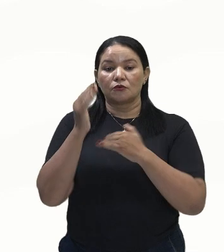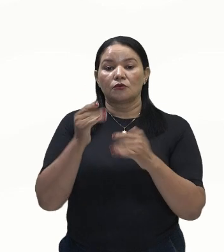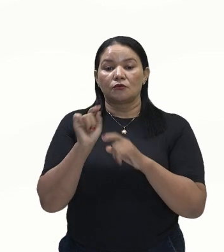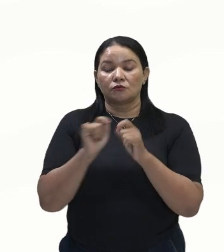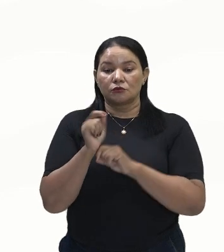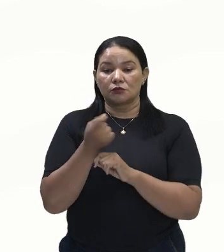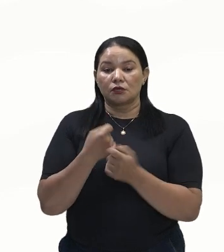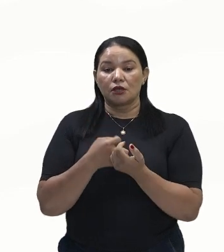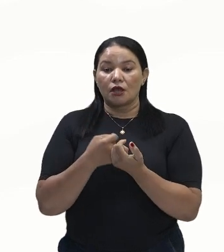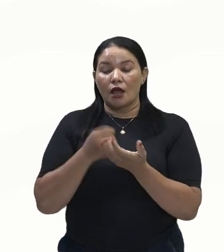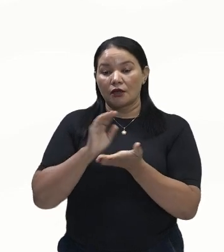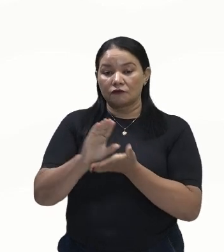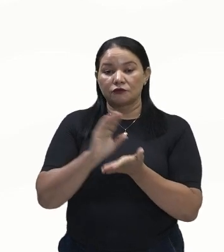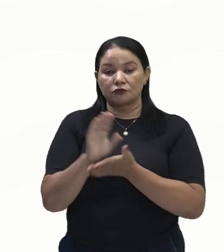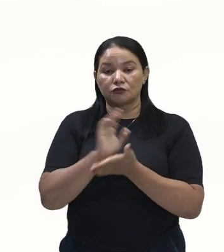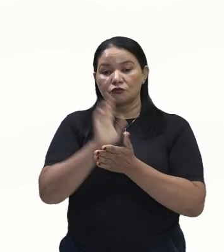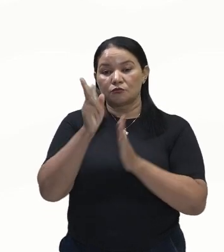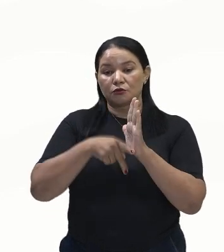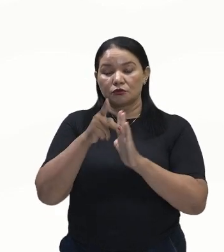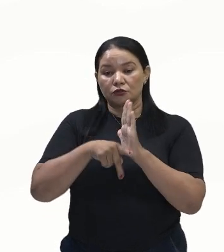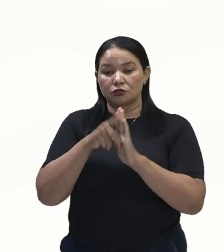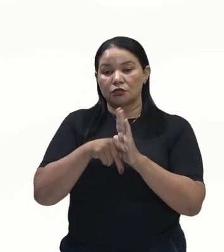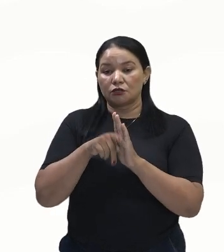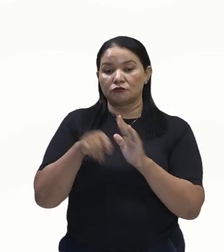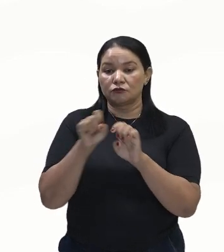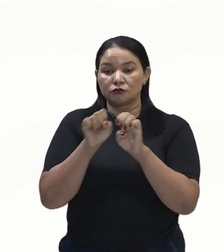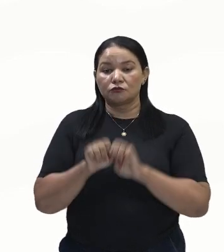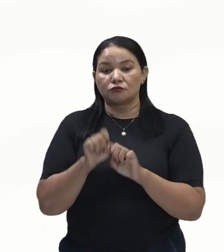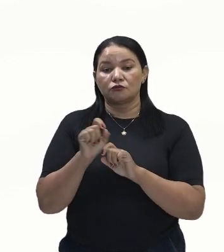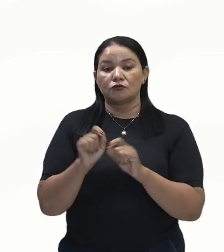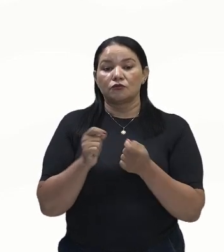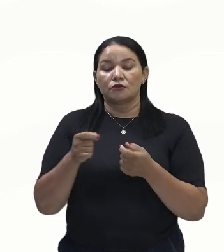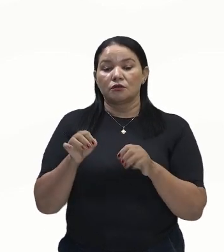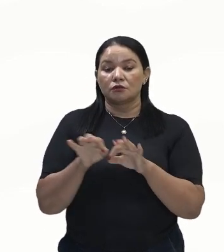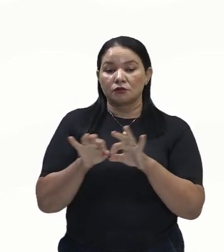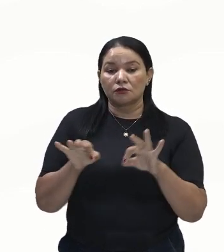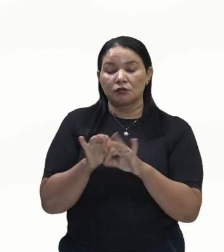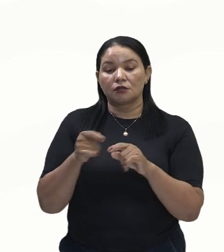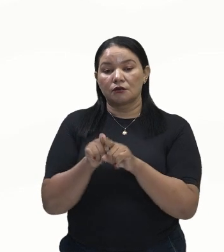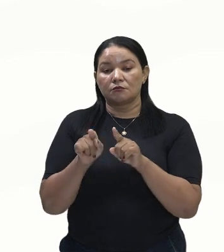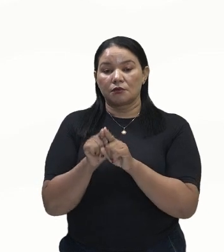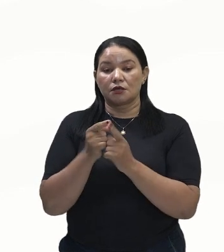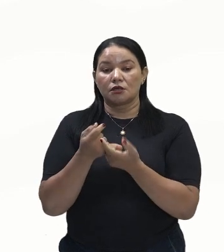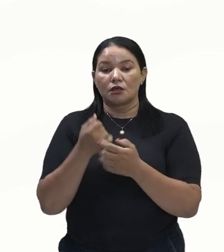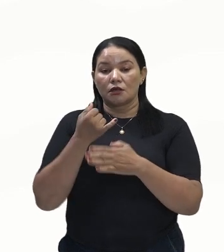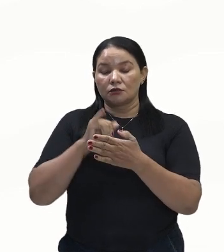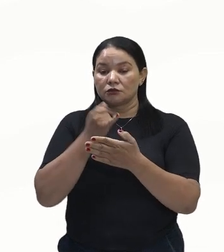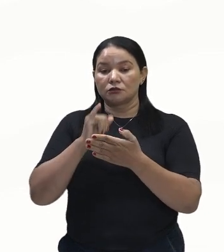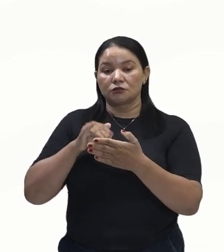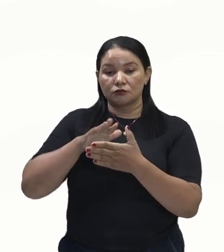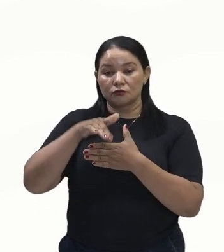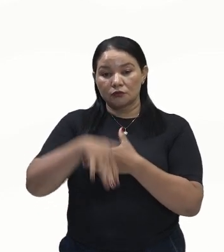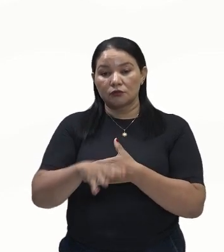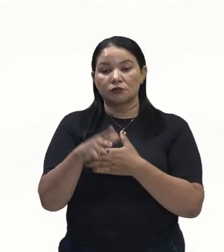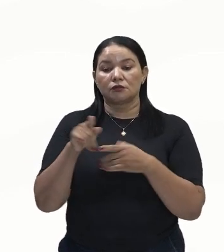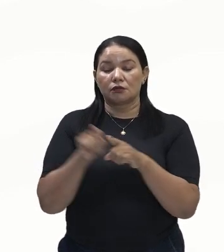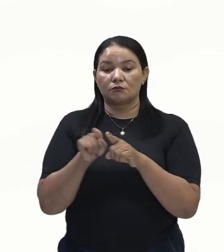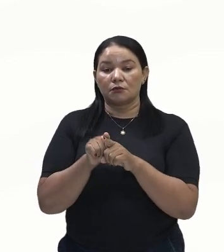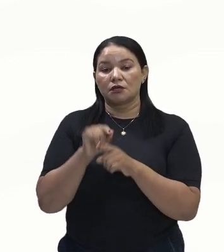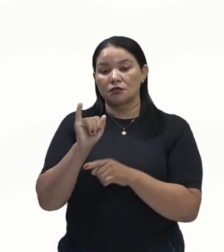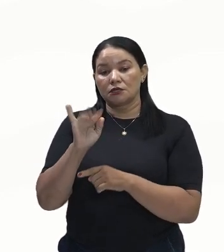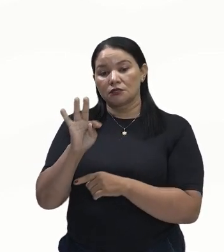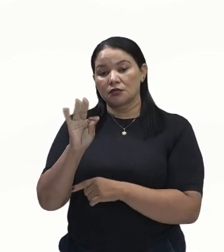em projetos de infraestrutura, como hidrelétricas para a produção de energia, que no caso aqui vai